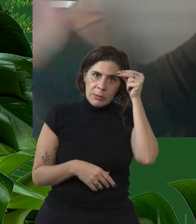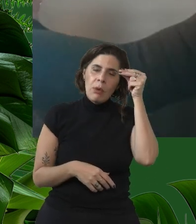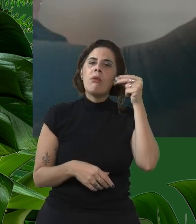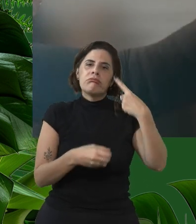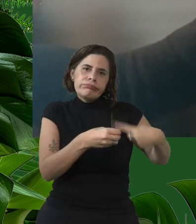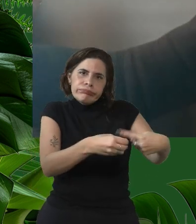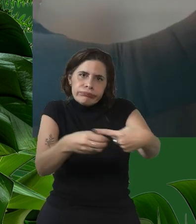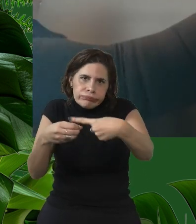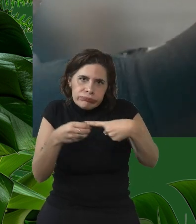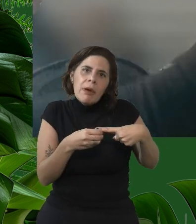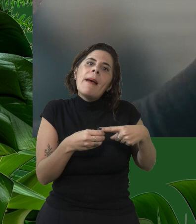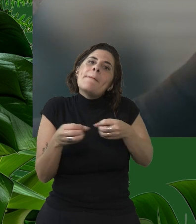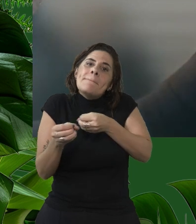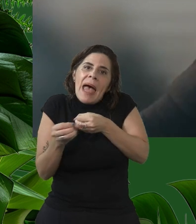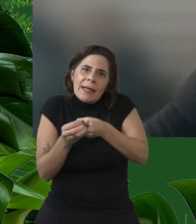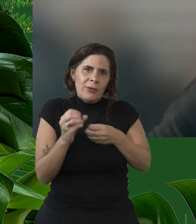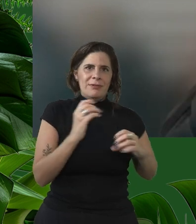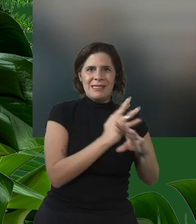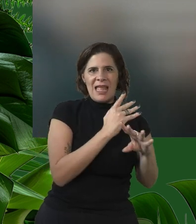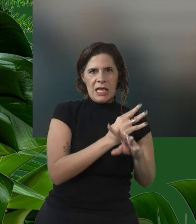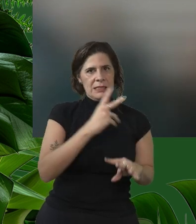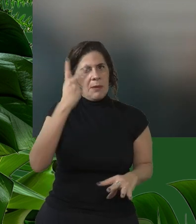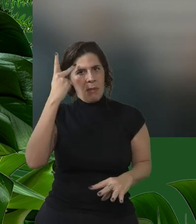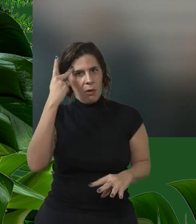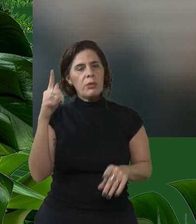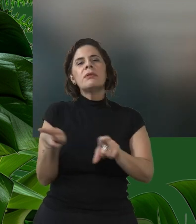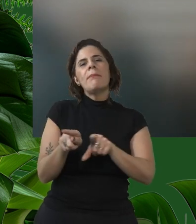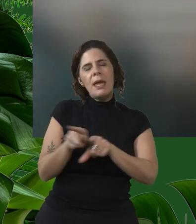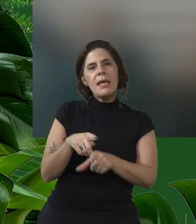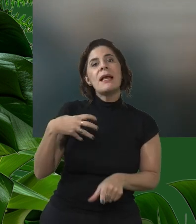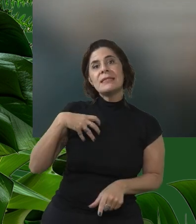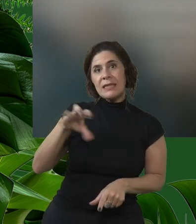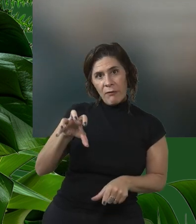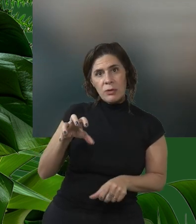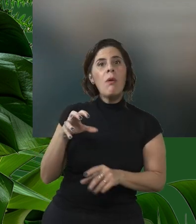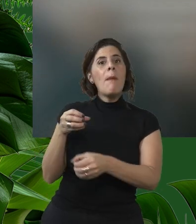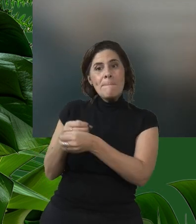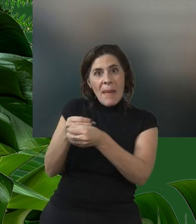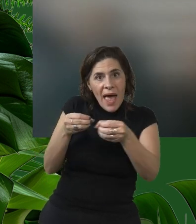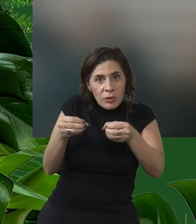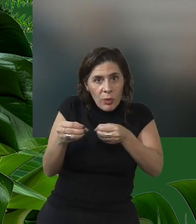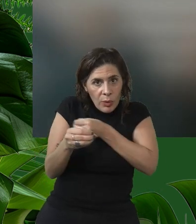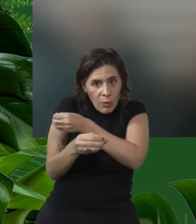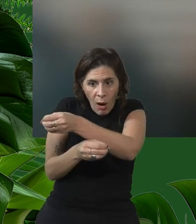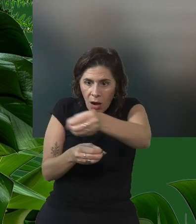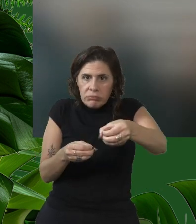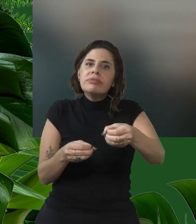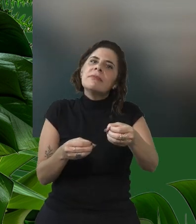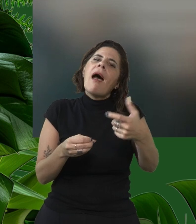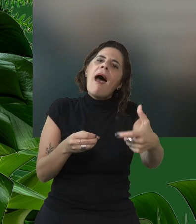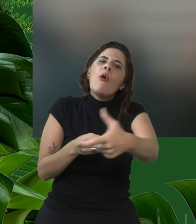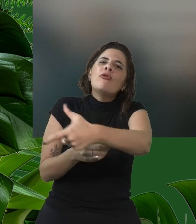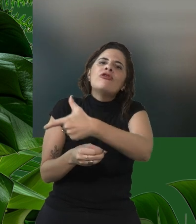Paulo e os municípios responsáveis pela produção de água para a região metropolitana de Salvador. Então, esse ano a gente começa o movimento Viva Água